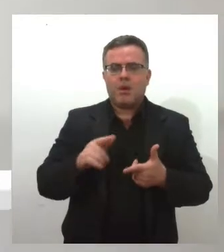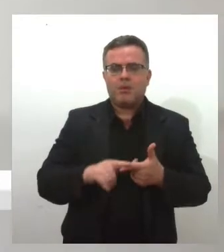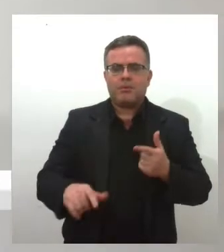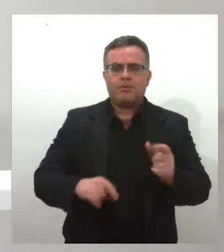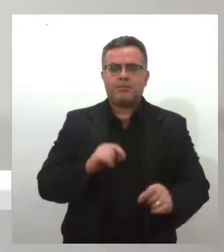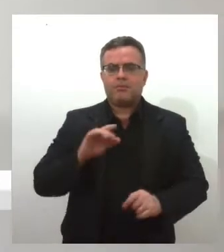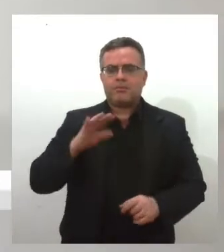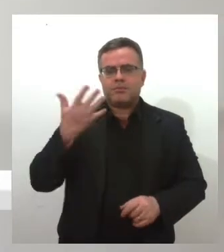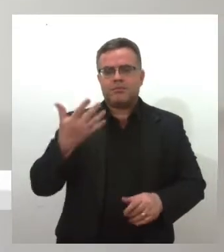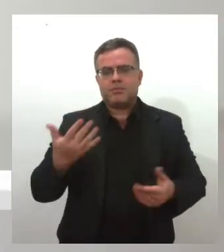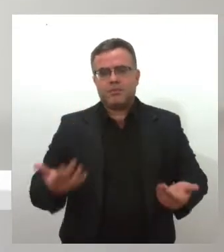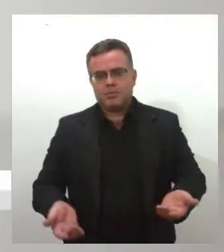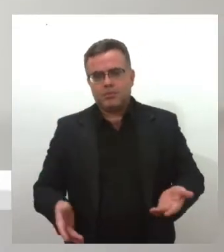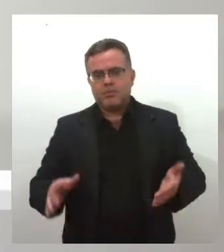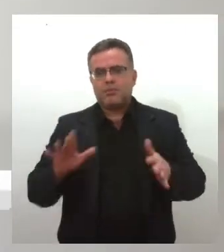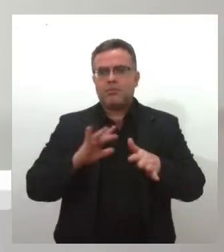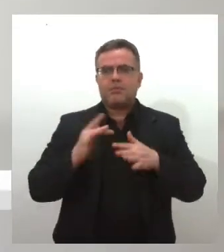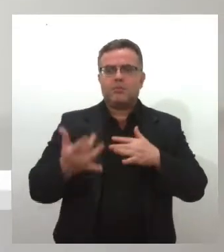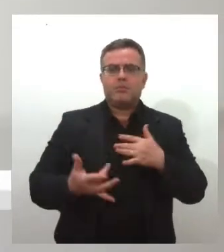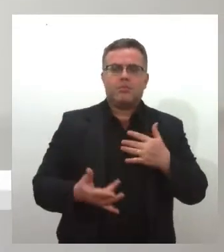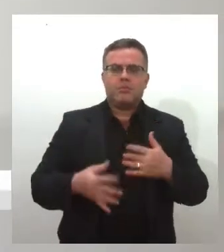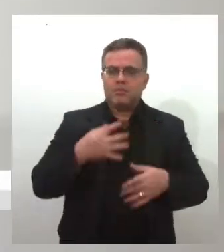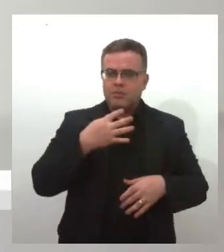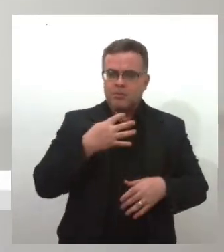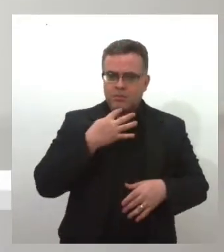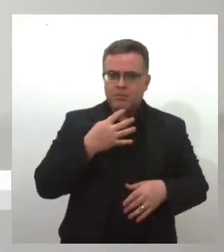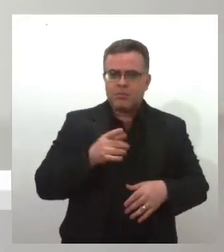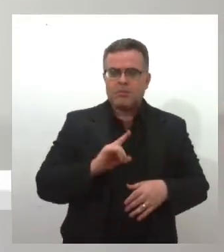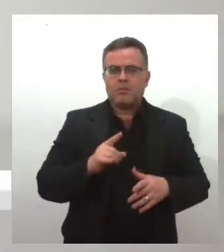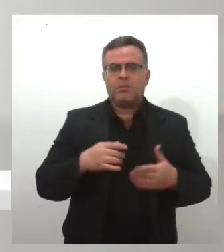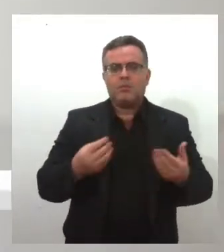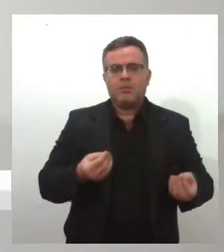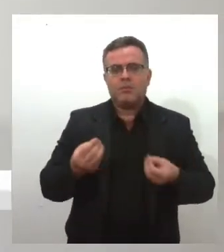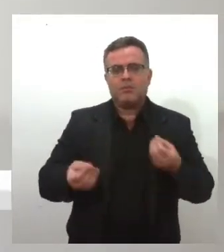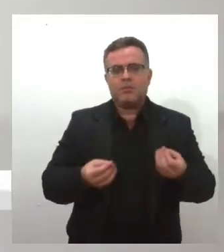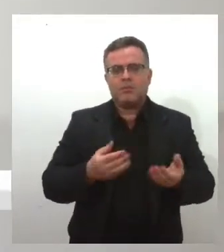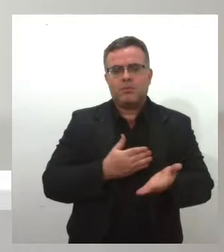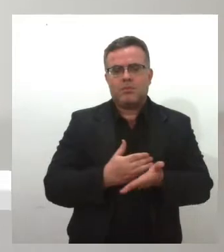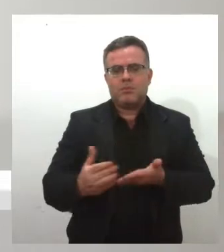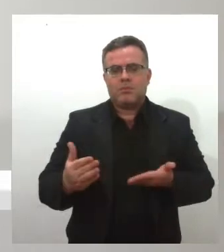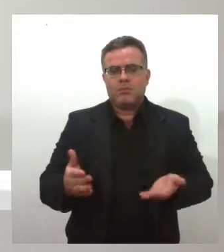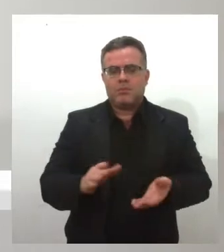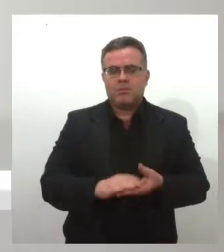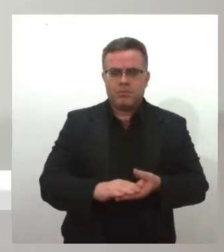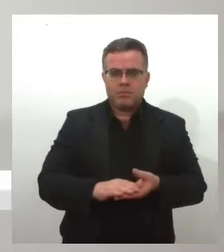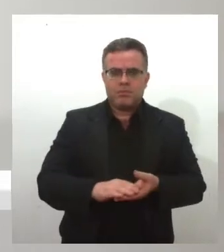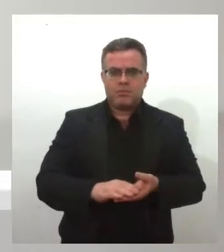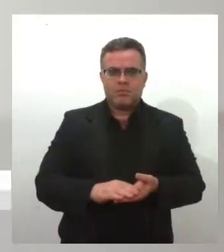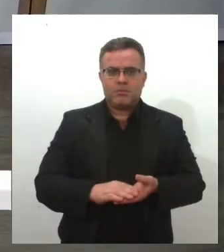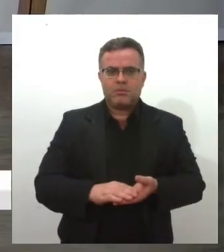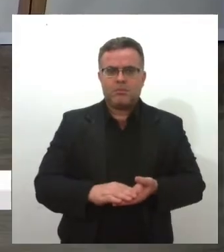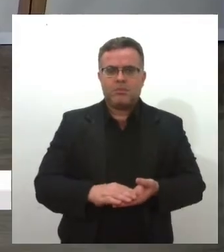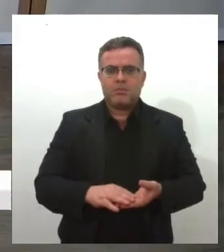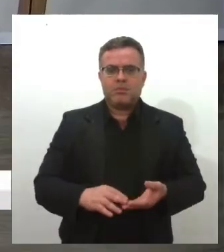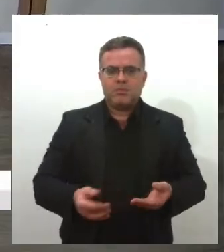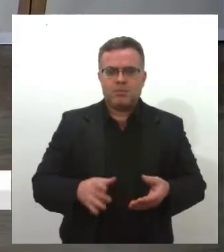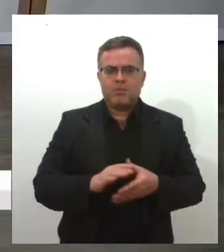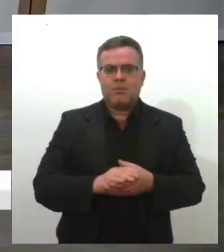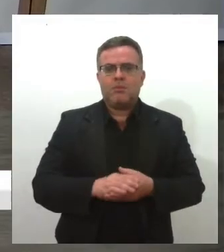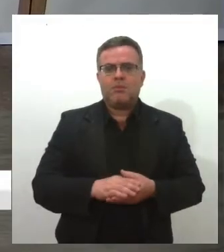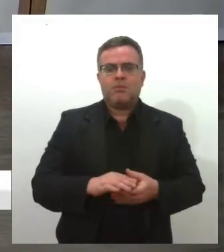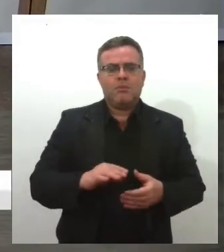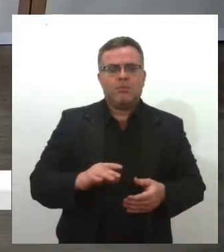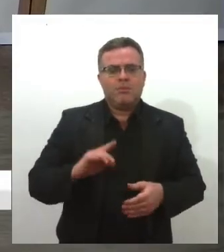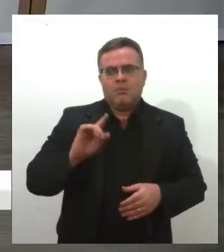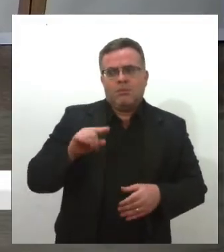surgiam na mídia em relação a questões legais. Foi assim que tudo começou. Ok, depois quero saber